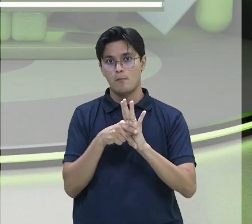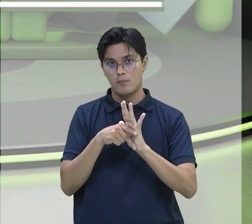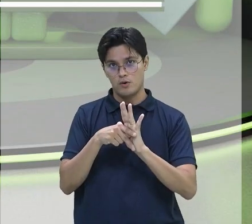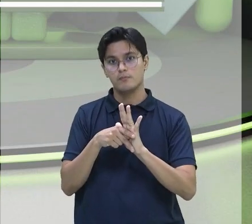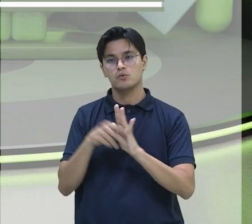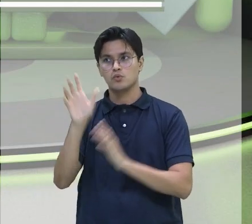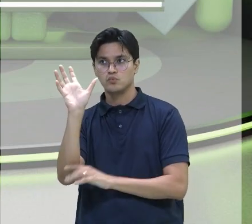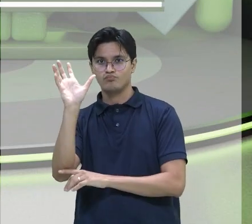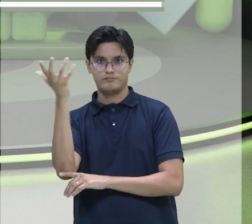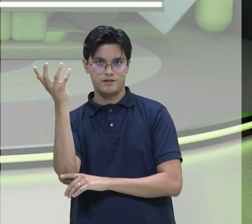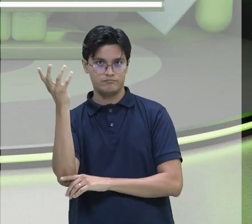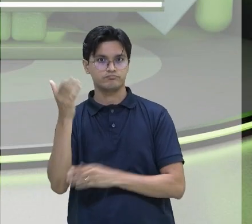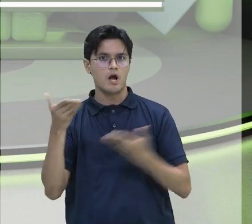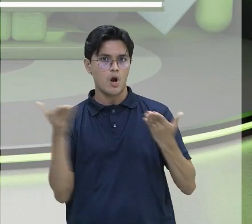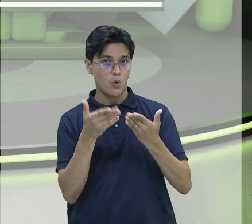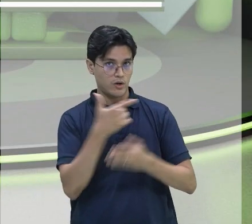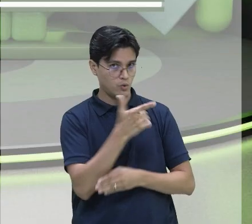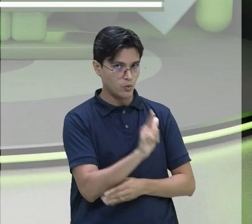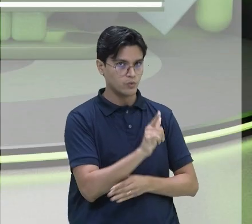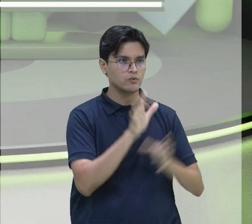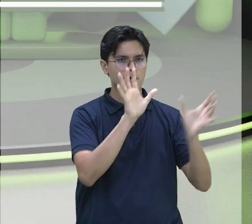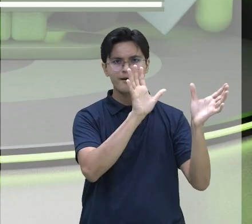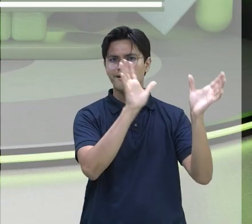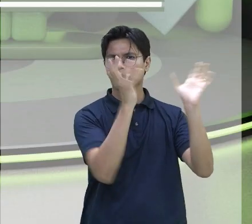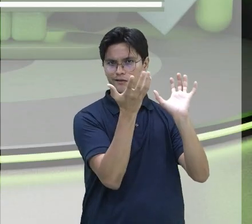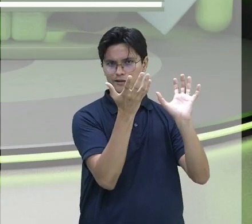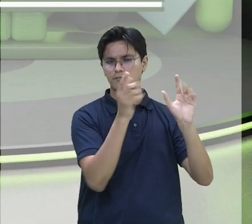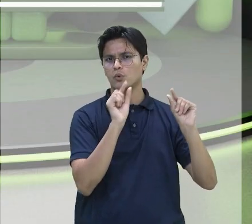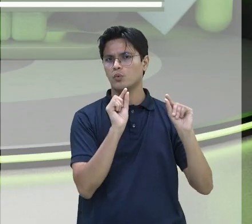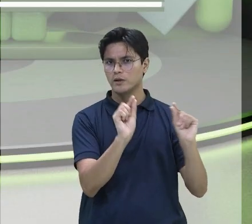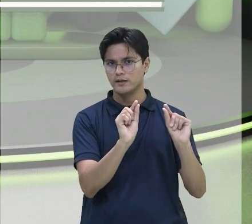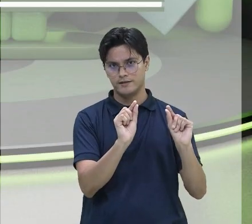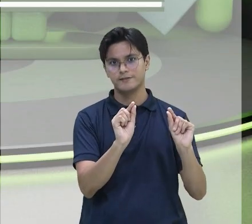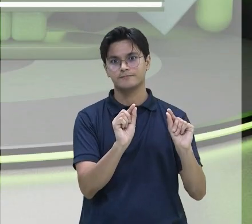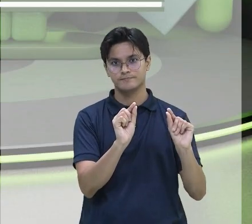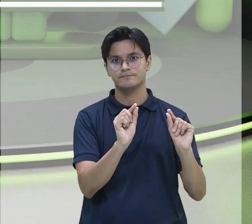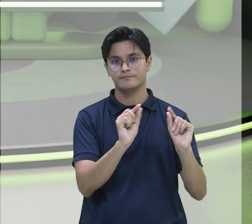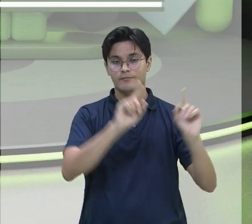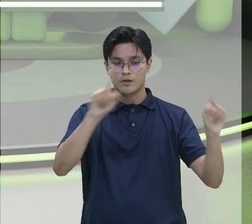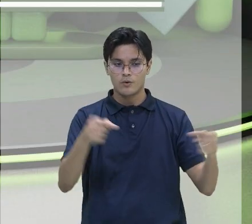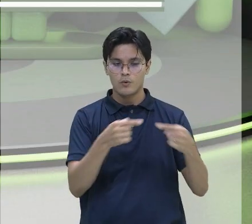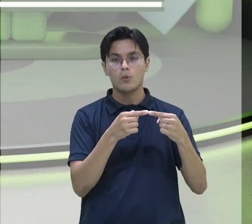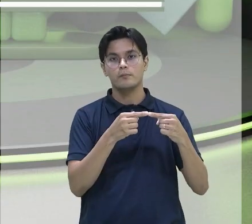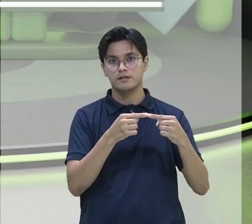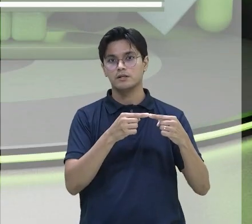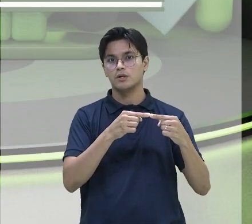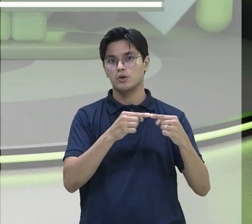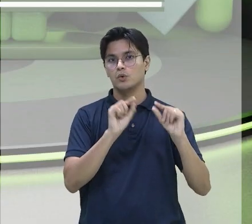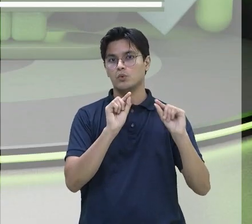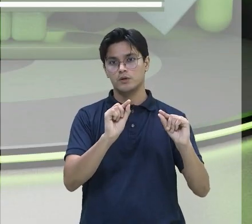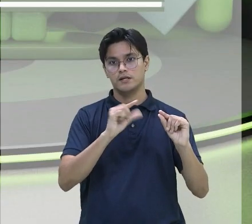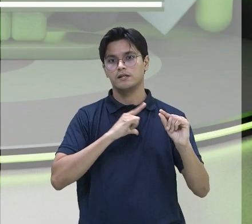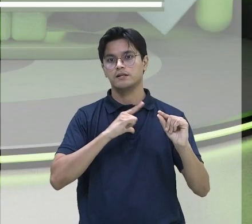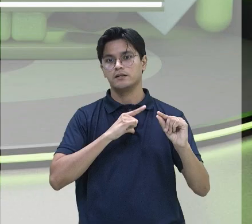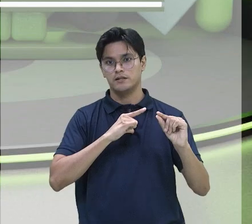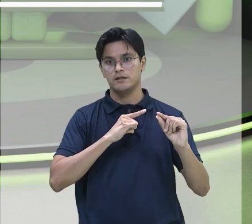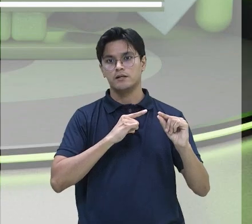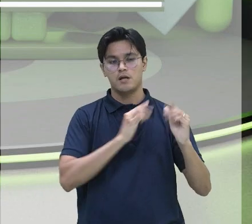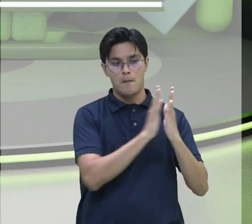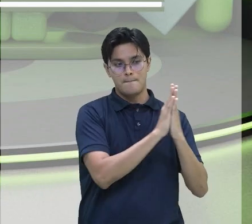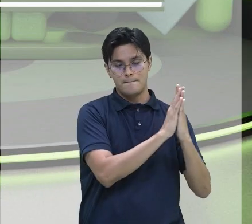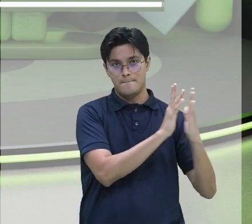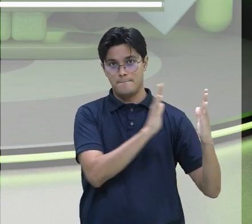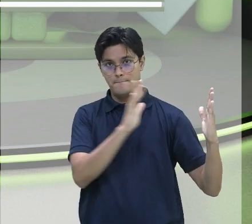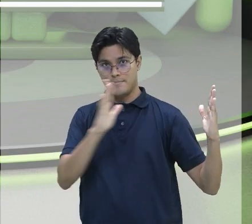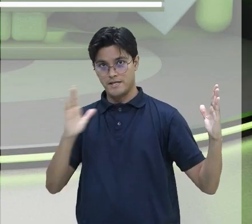clima. O clima vai se referir a quê? Ao padrão, né, de um tempo ao longo de um